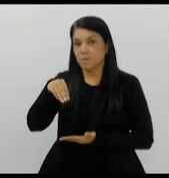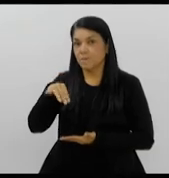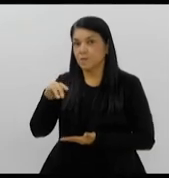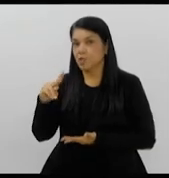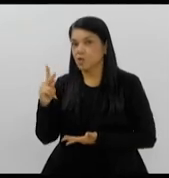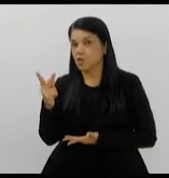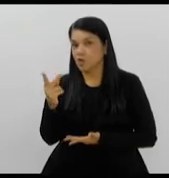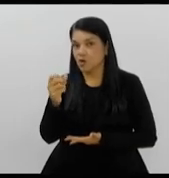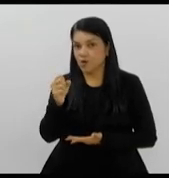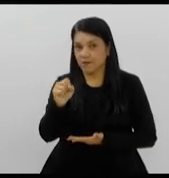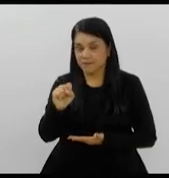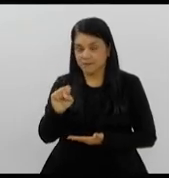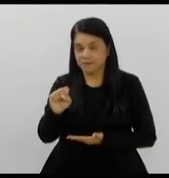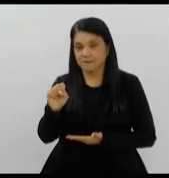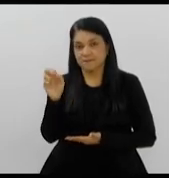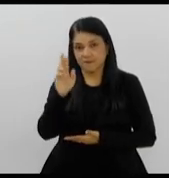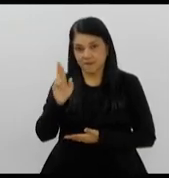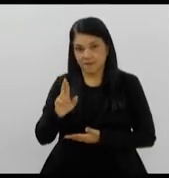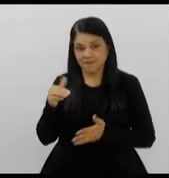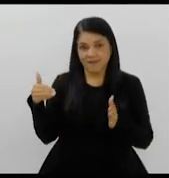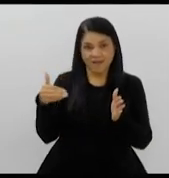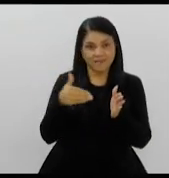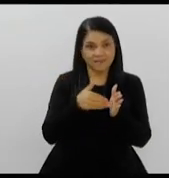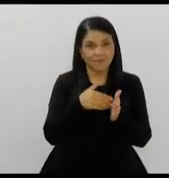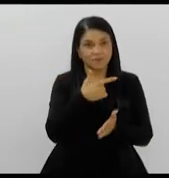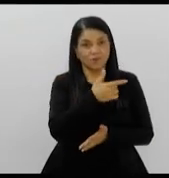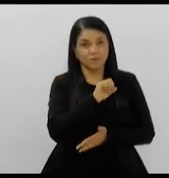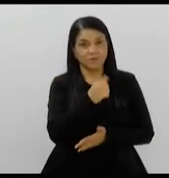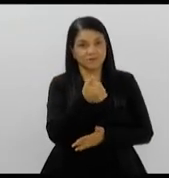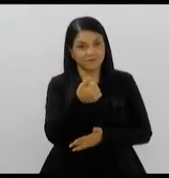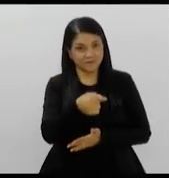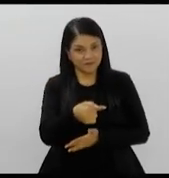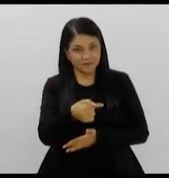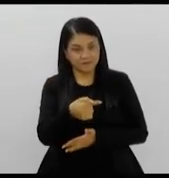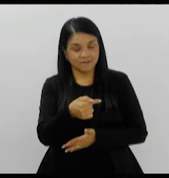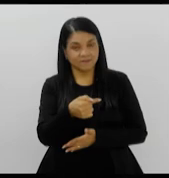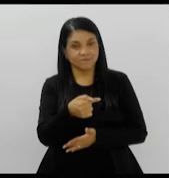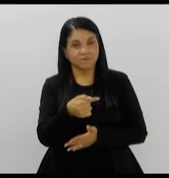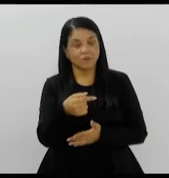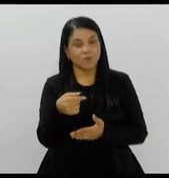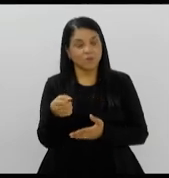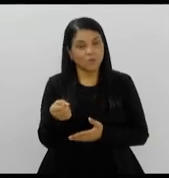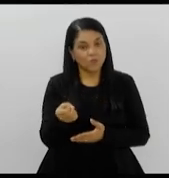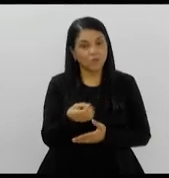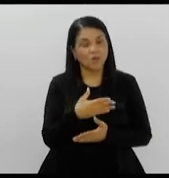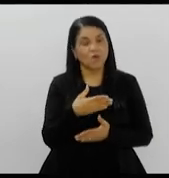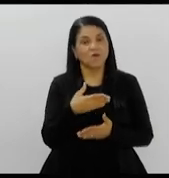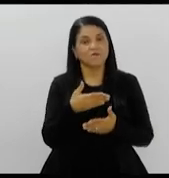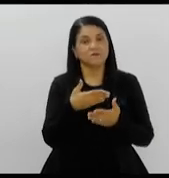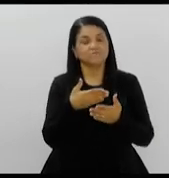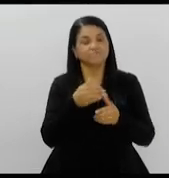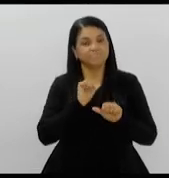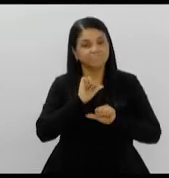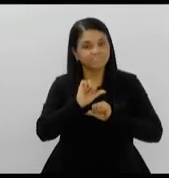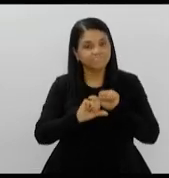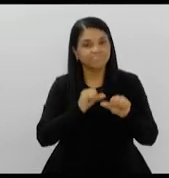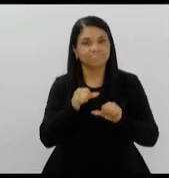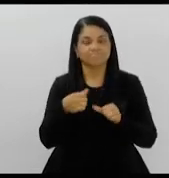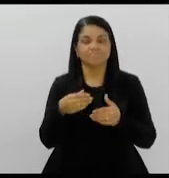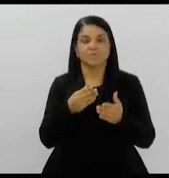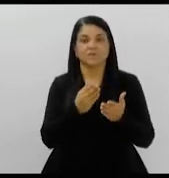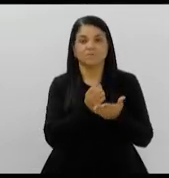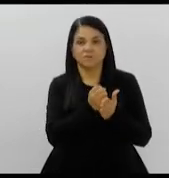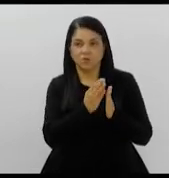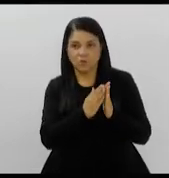o final de 2017, como parte da renovação da concessão. Valor